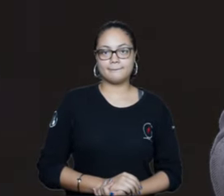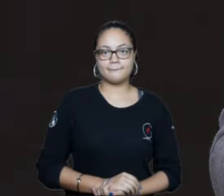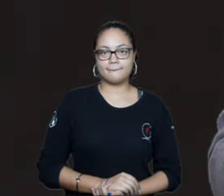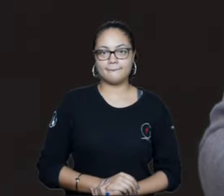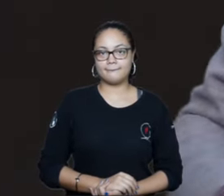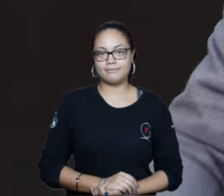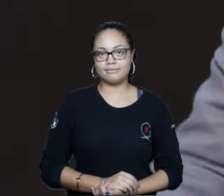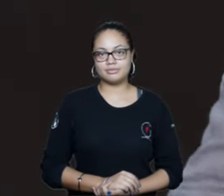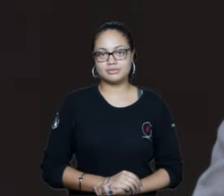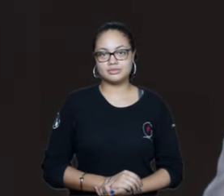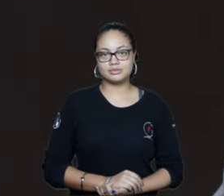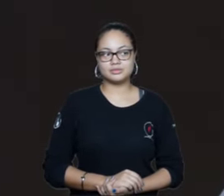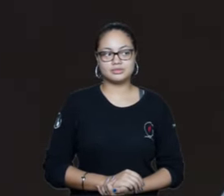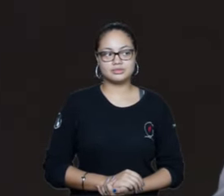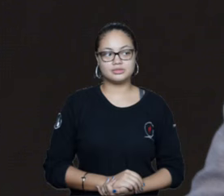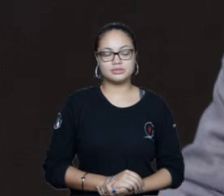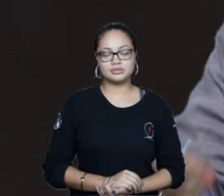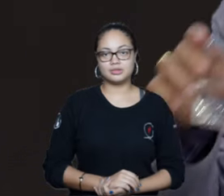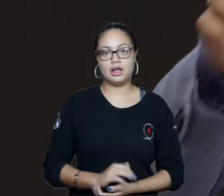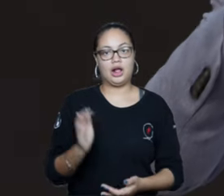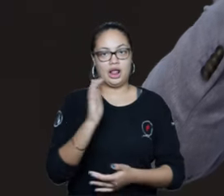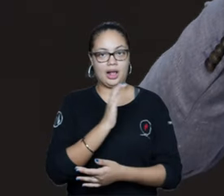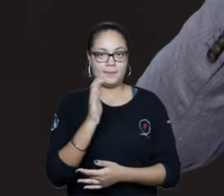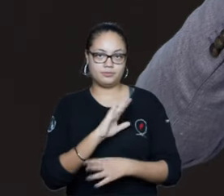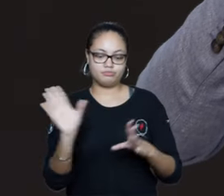agora eu vou voar para terminar